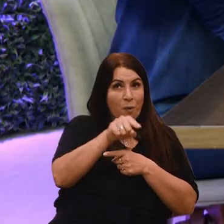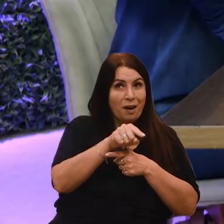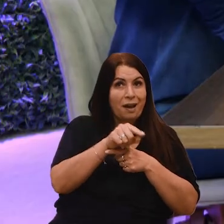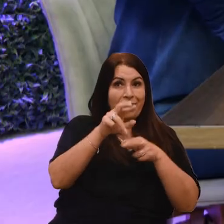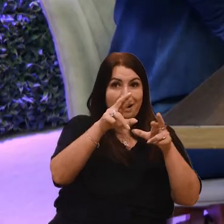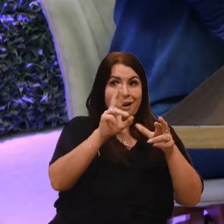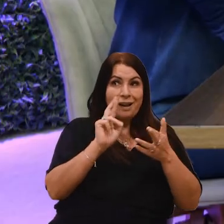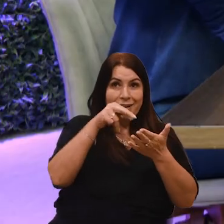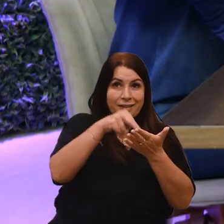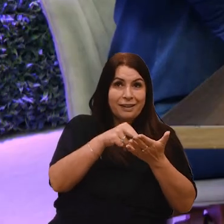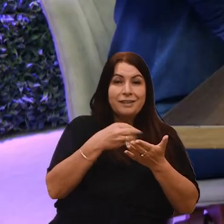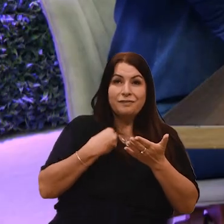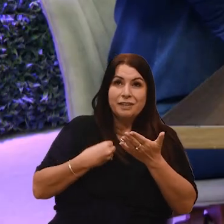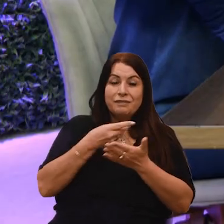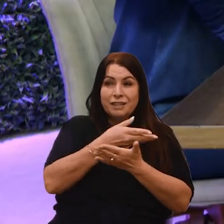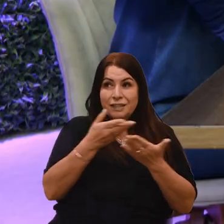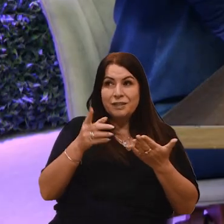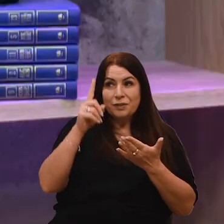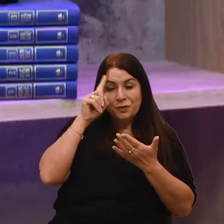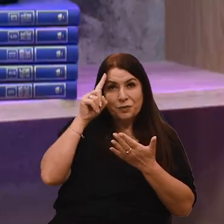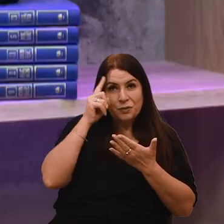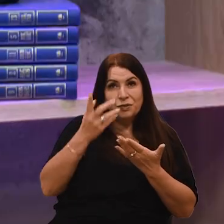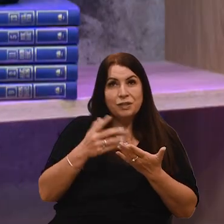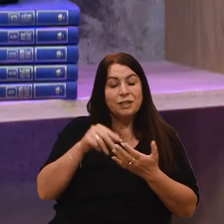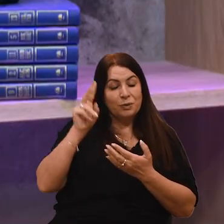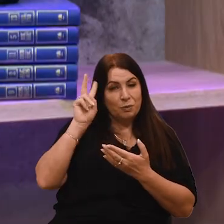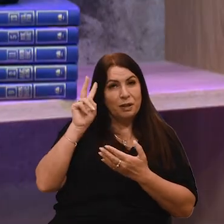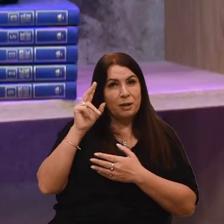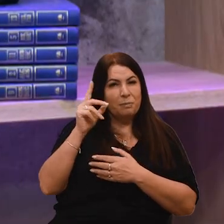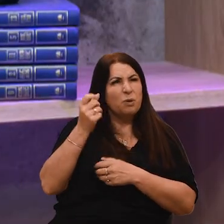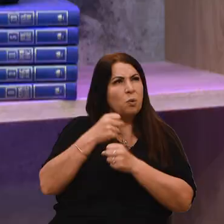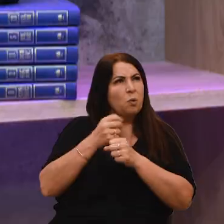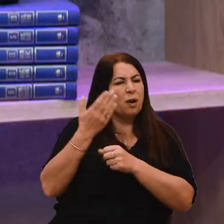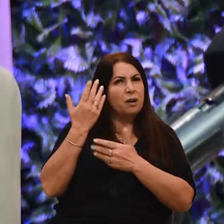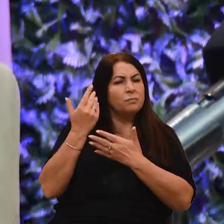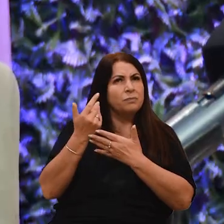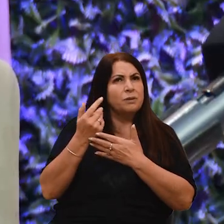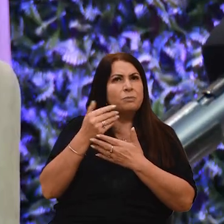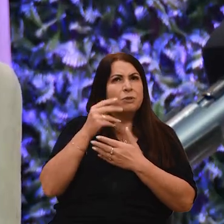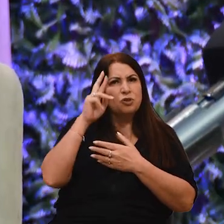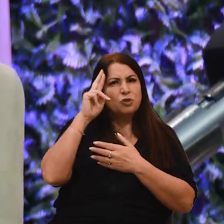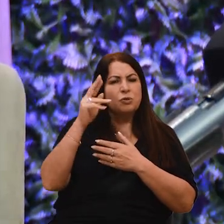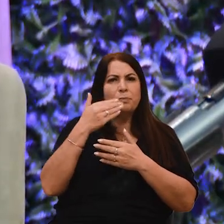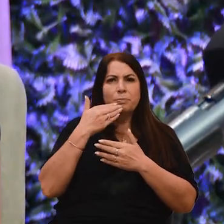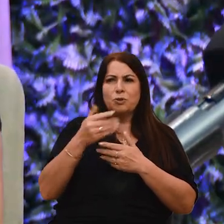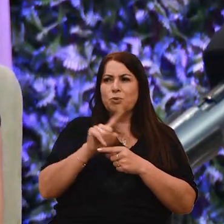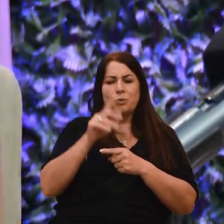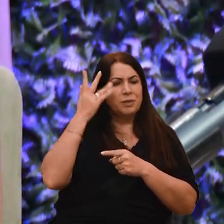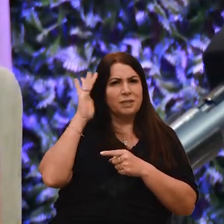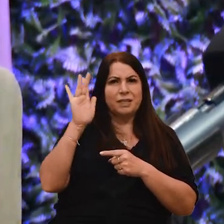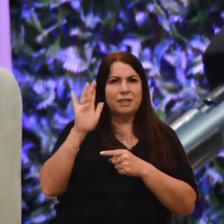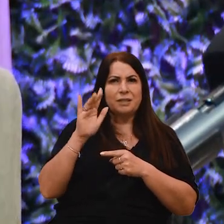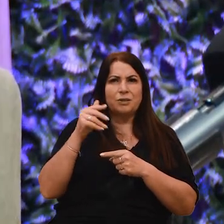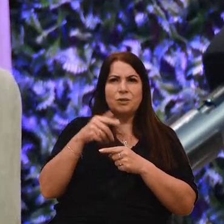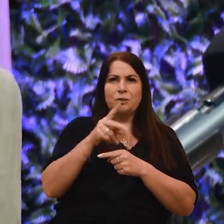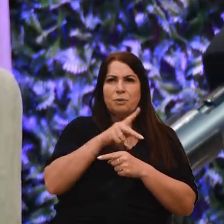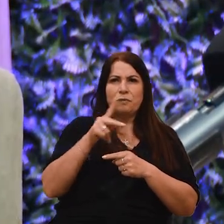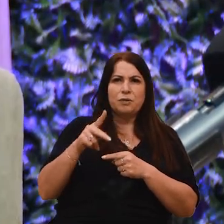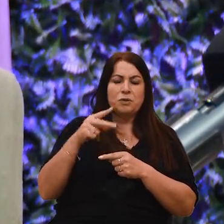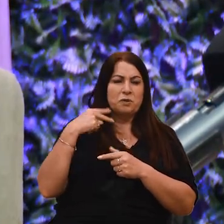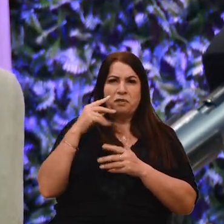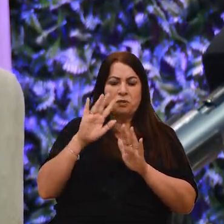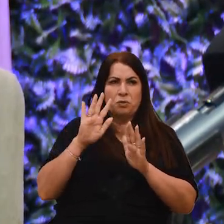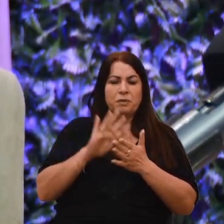naquela realidade e vivem, né, o dia a dia, né? Eu lembro um ano que uma diretora me pediu, eu nem me lembro o que eu era, se eu só estava de professora ou